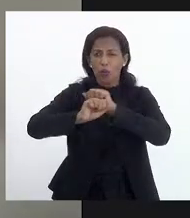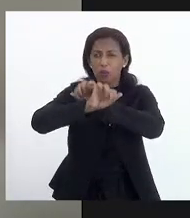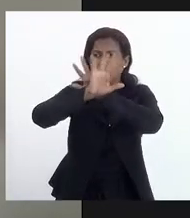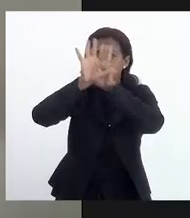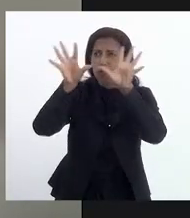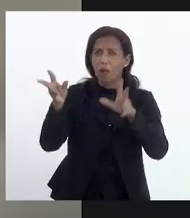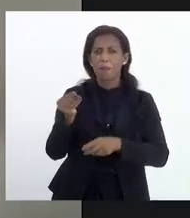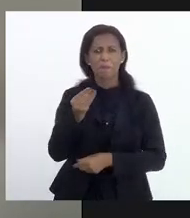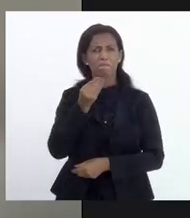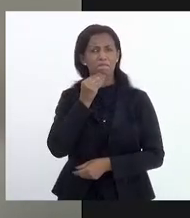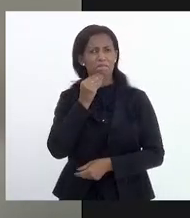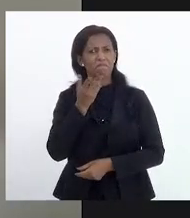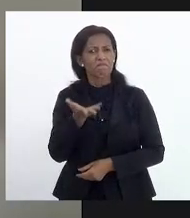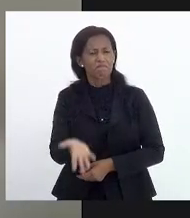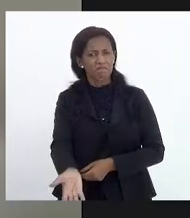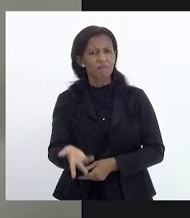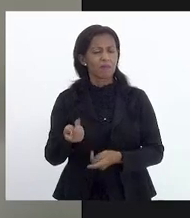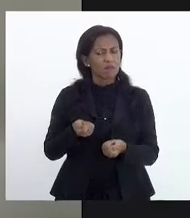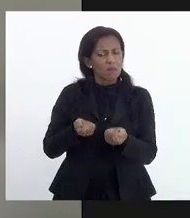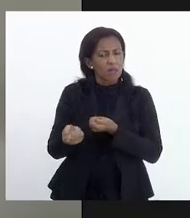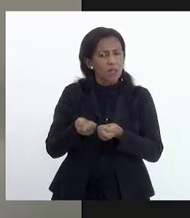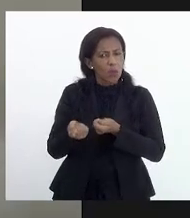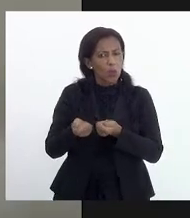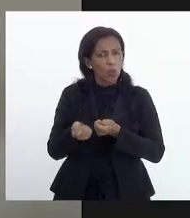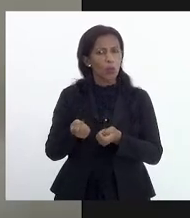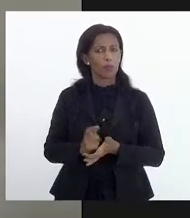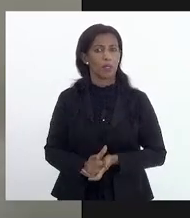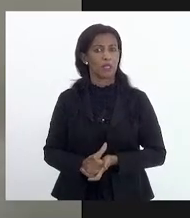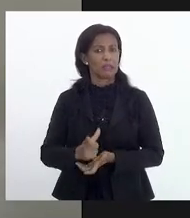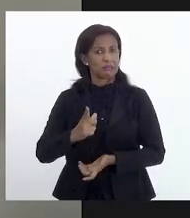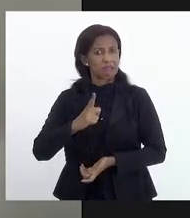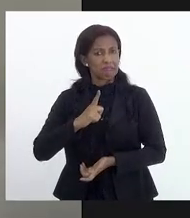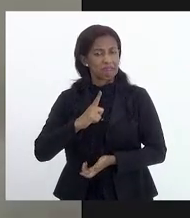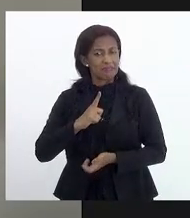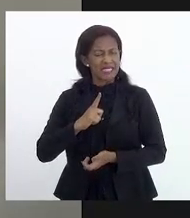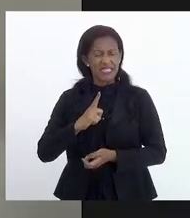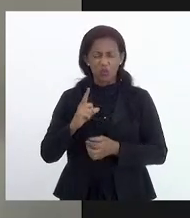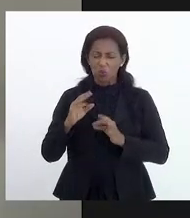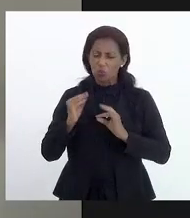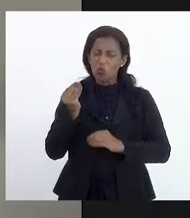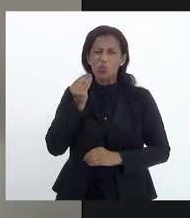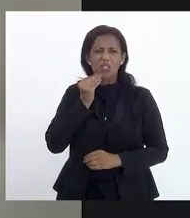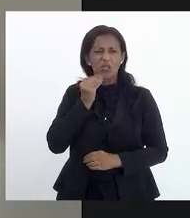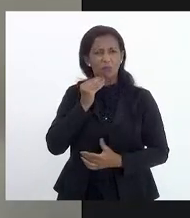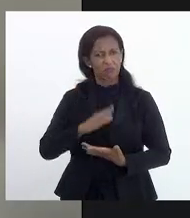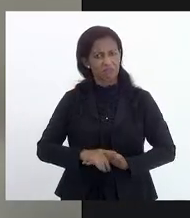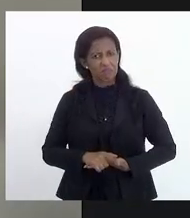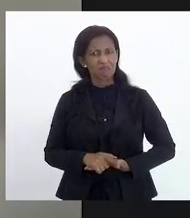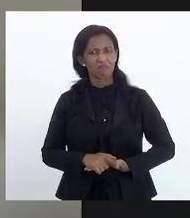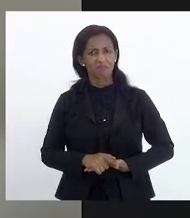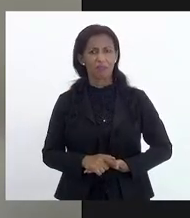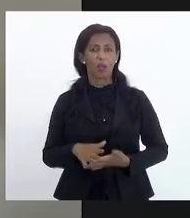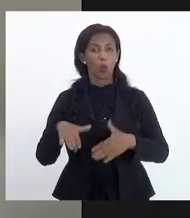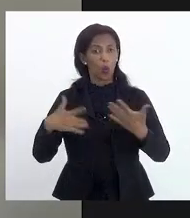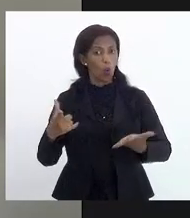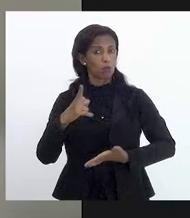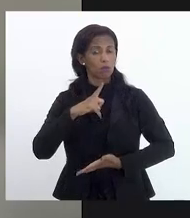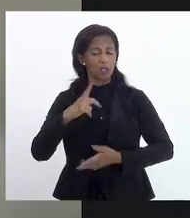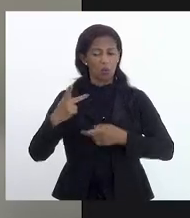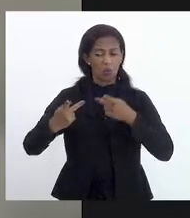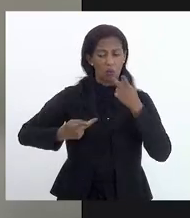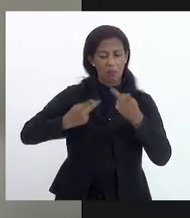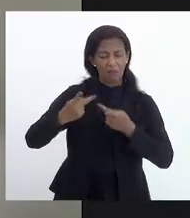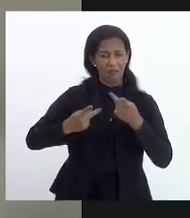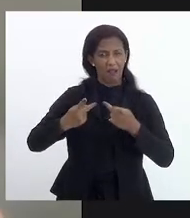e dessas economias, presidente, tem sido muito as claras. Então, quando vem alguma fala ou